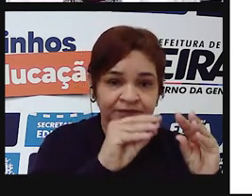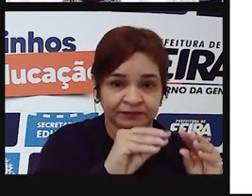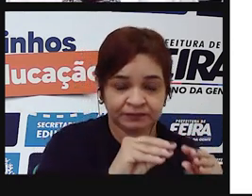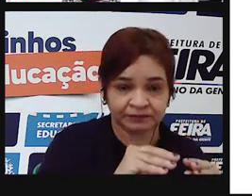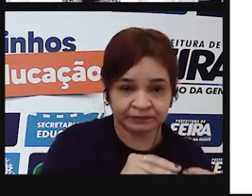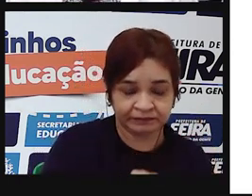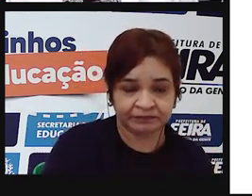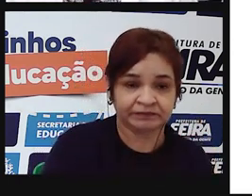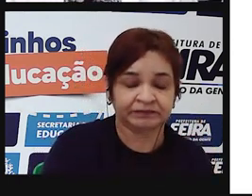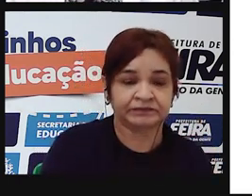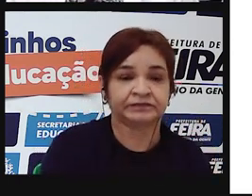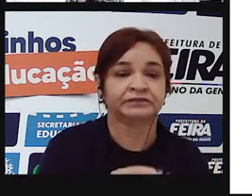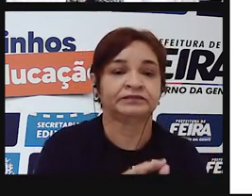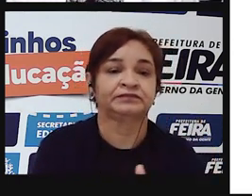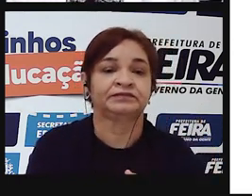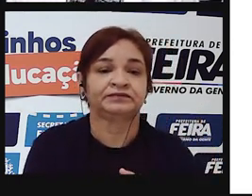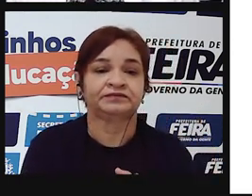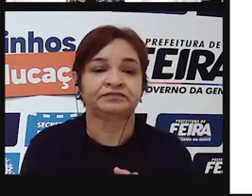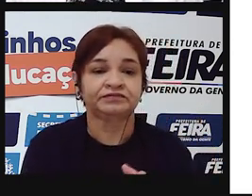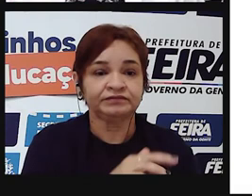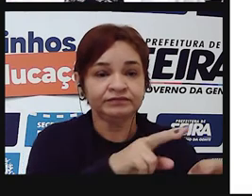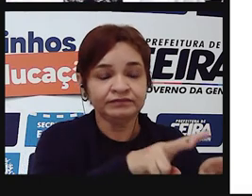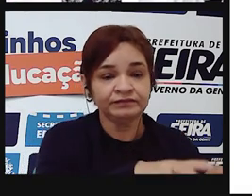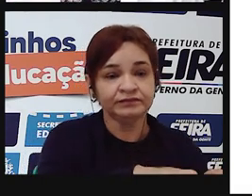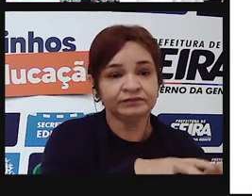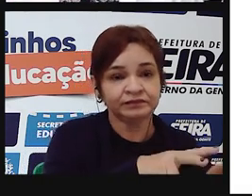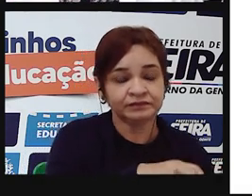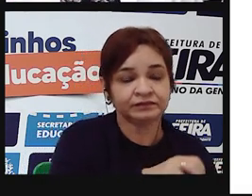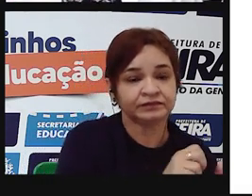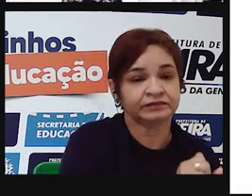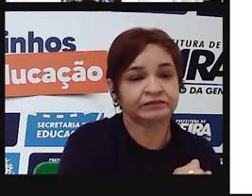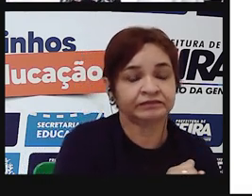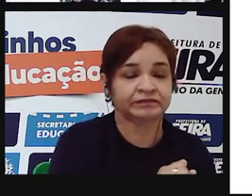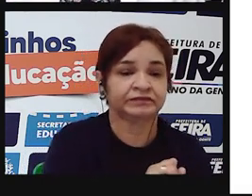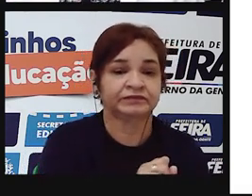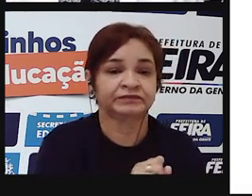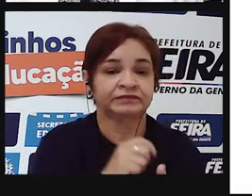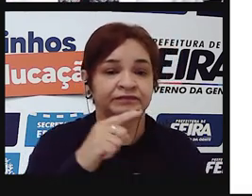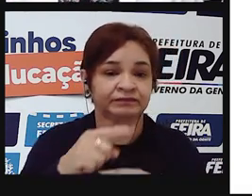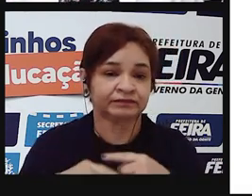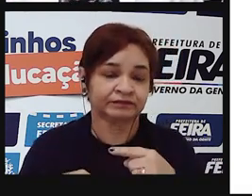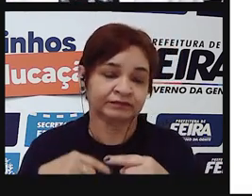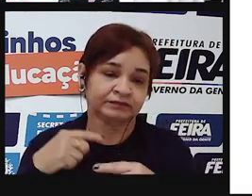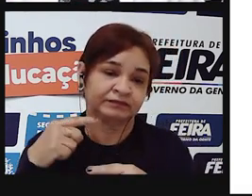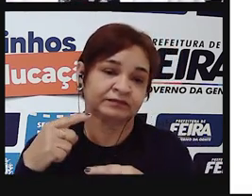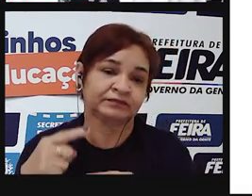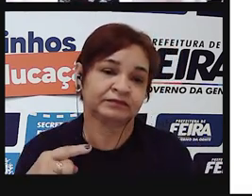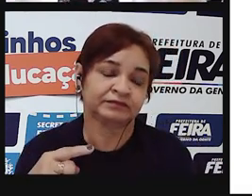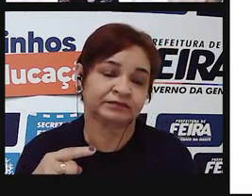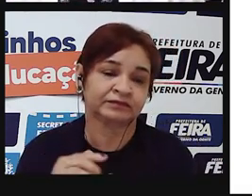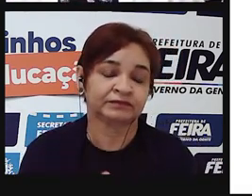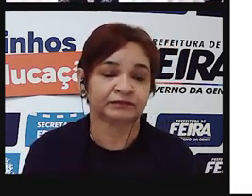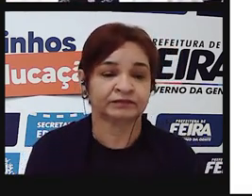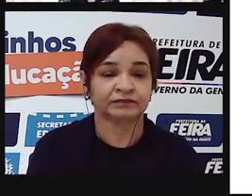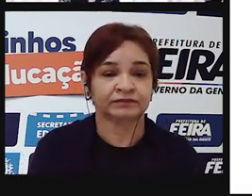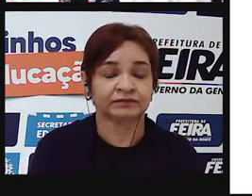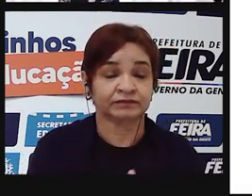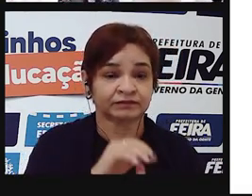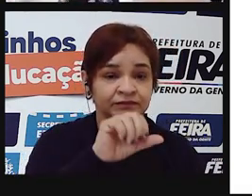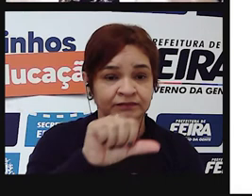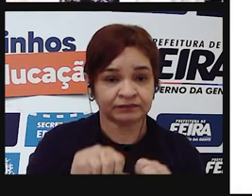a fazenda Santana dos Olhos d'Água, mais tarde essa fazenda vai ser elevada